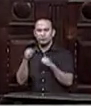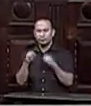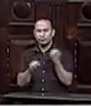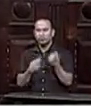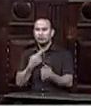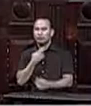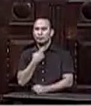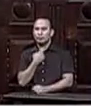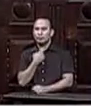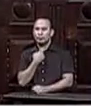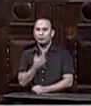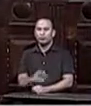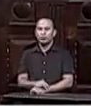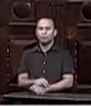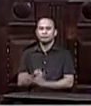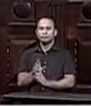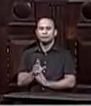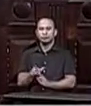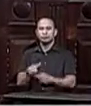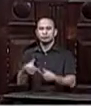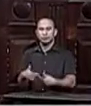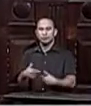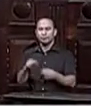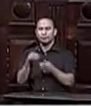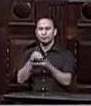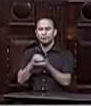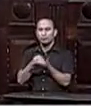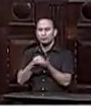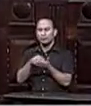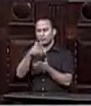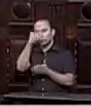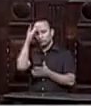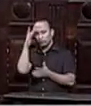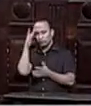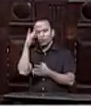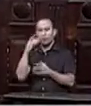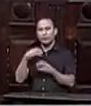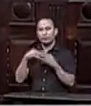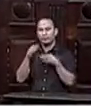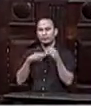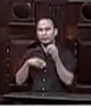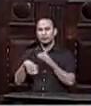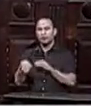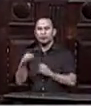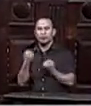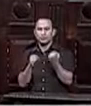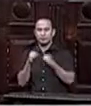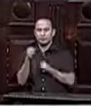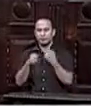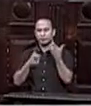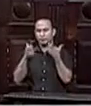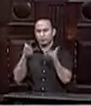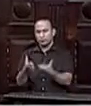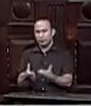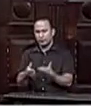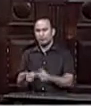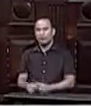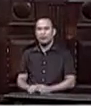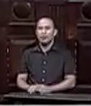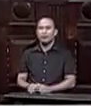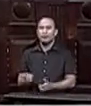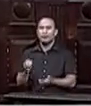não contam com a presença do profissional de educação física devidamente habilitado no local e também não contam